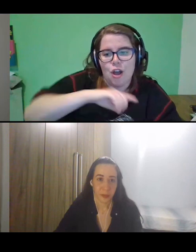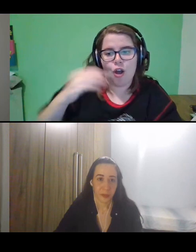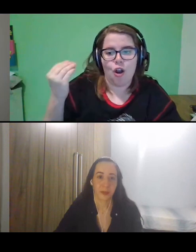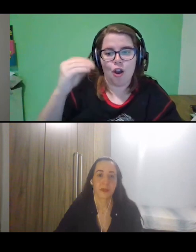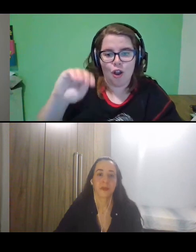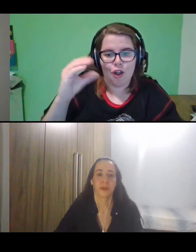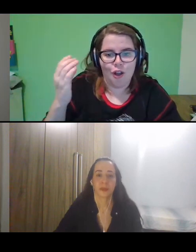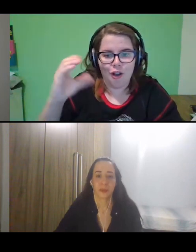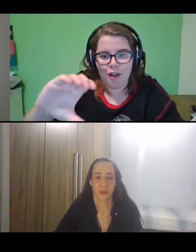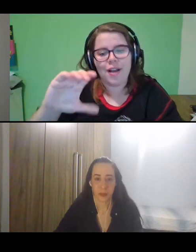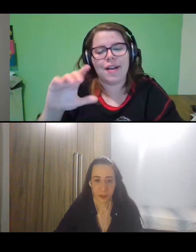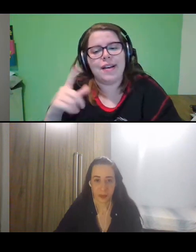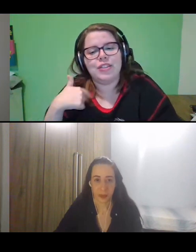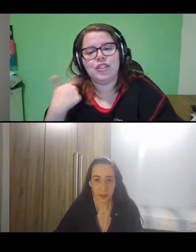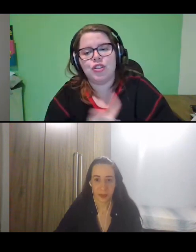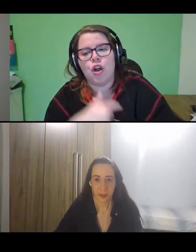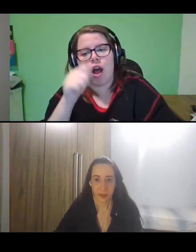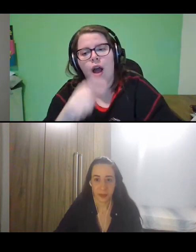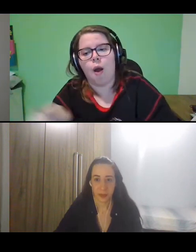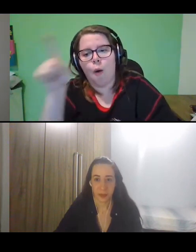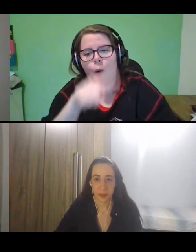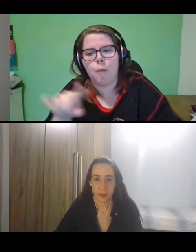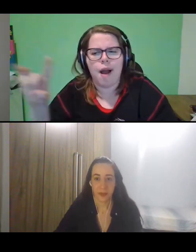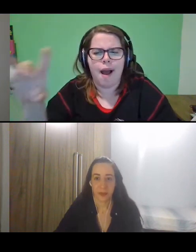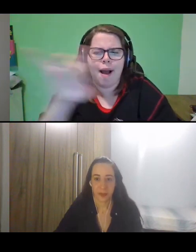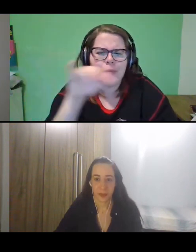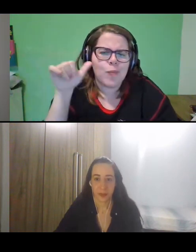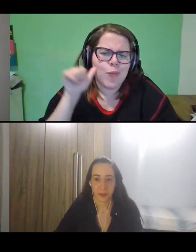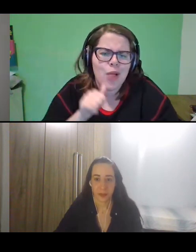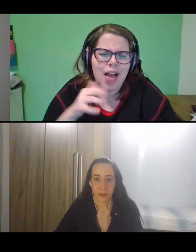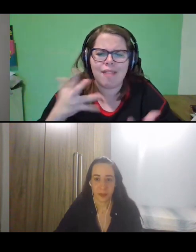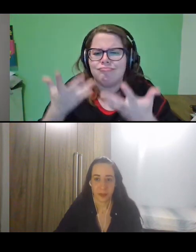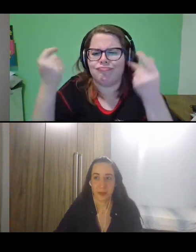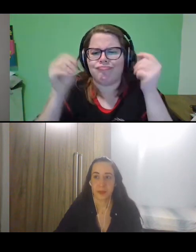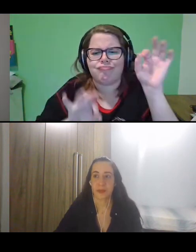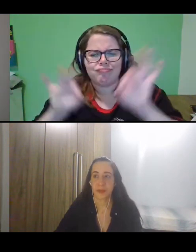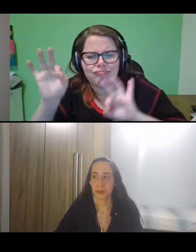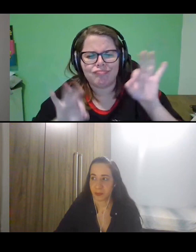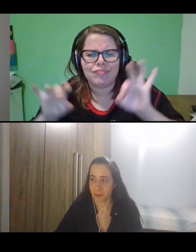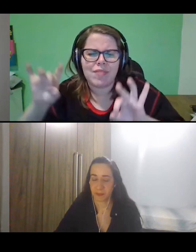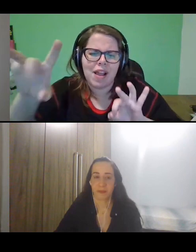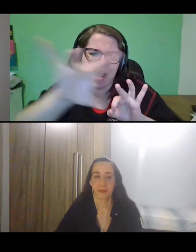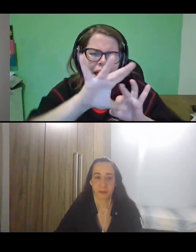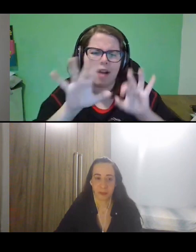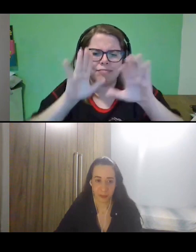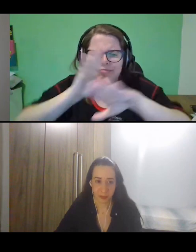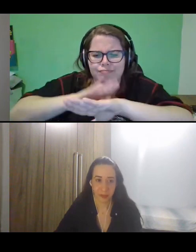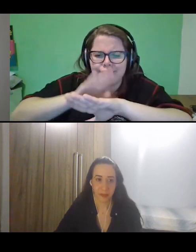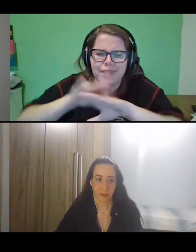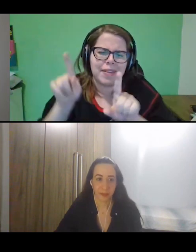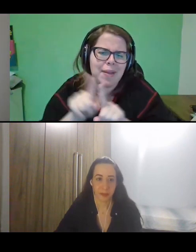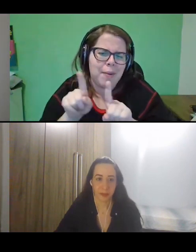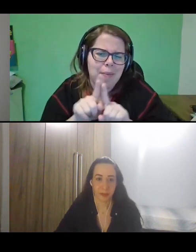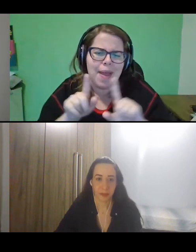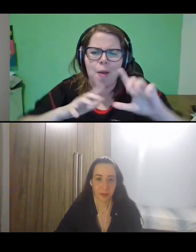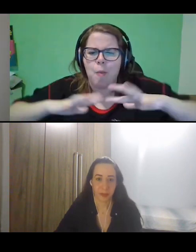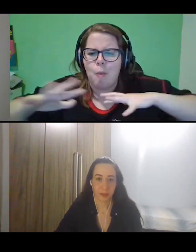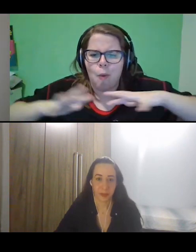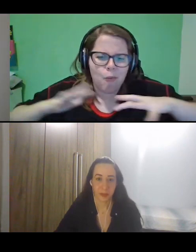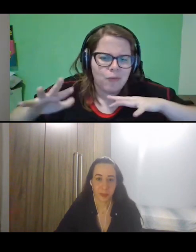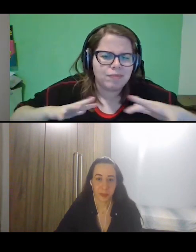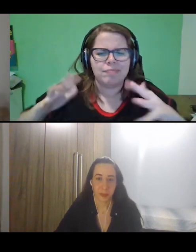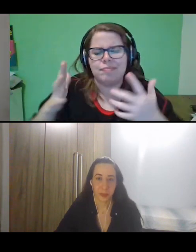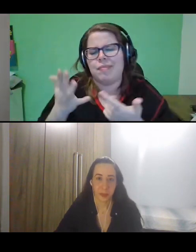uma delas. São pessoas incríveis por trás da organização de cada uma delas. Tem movimentado